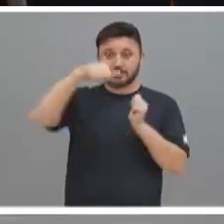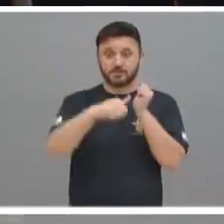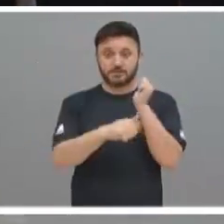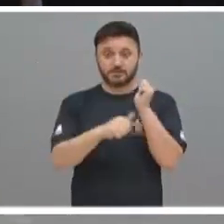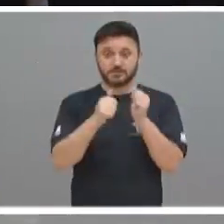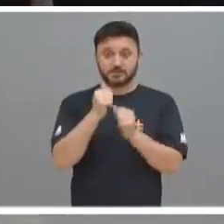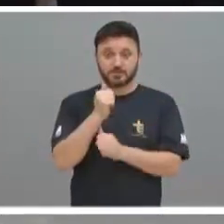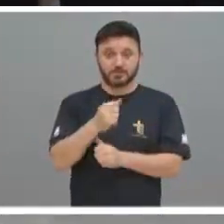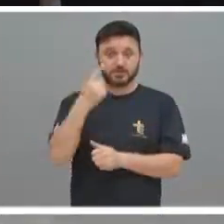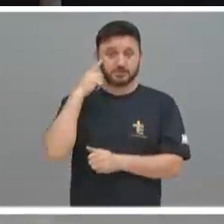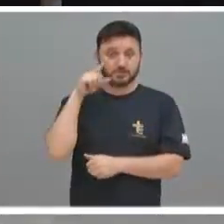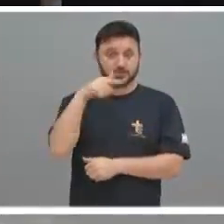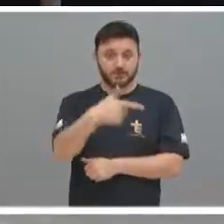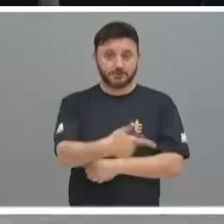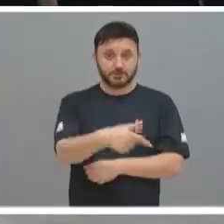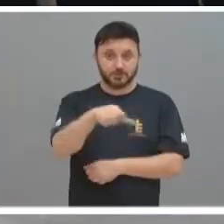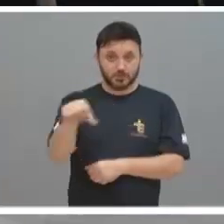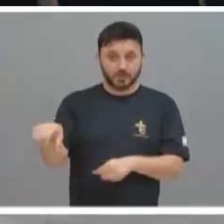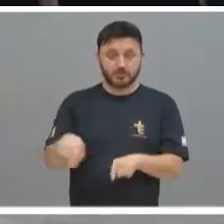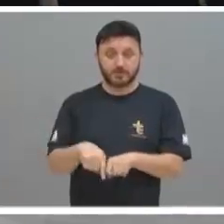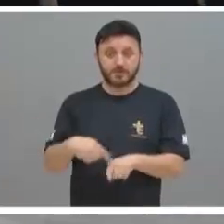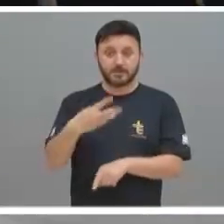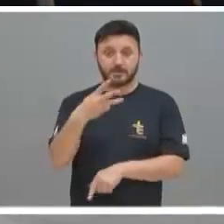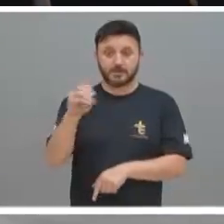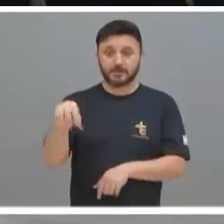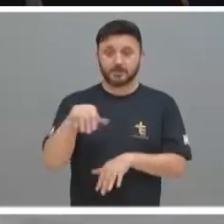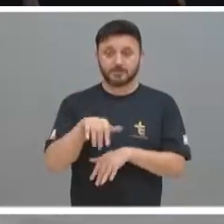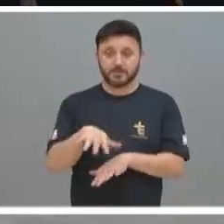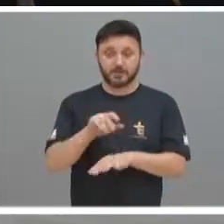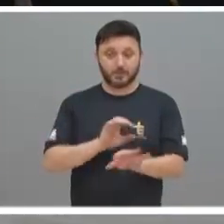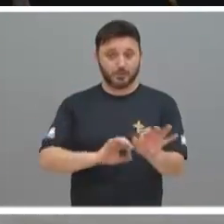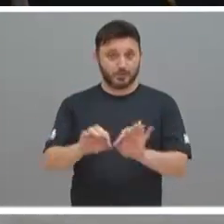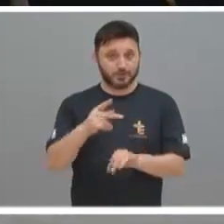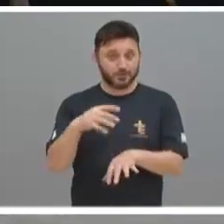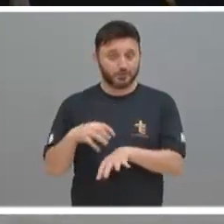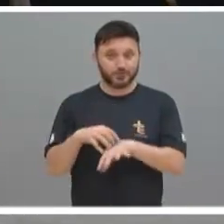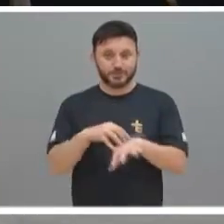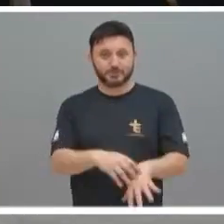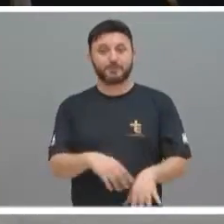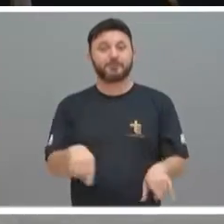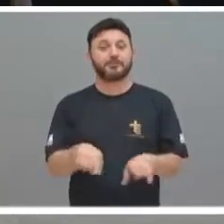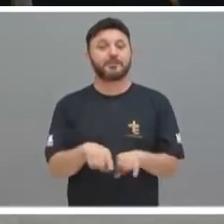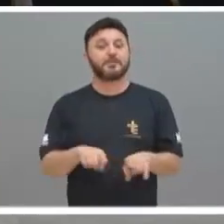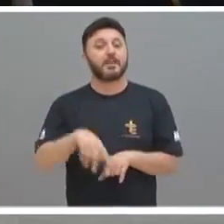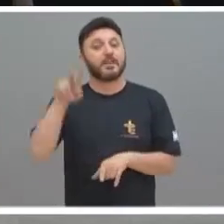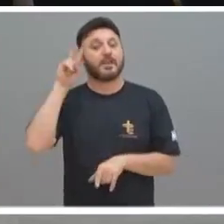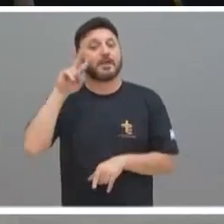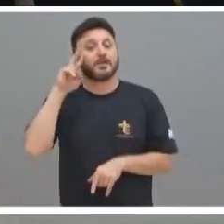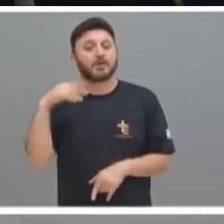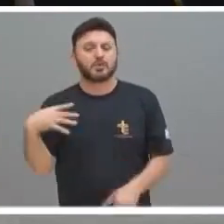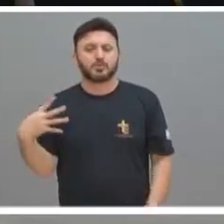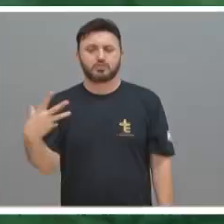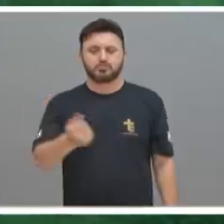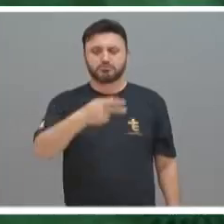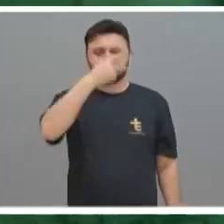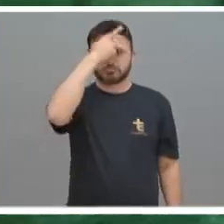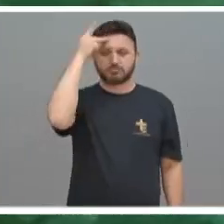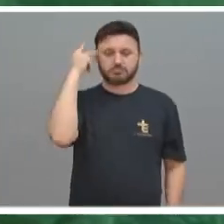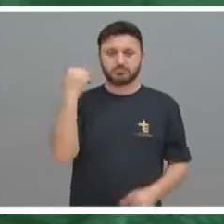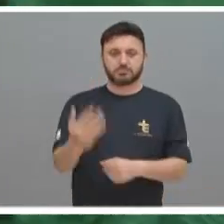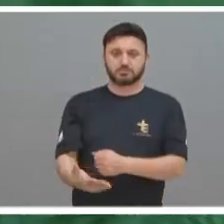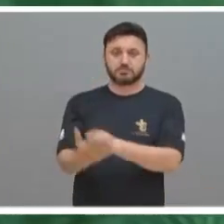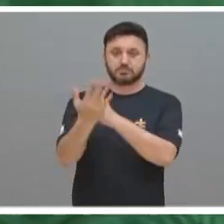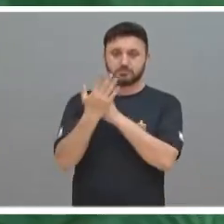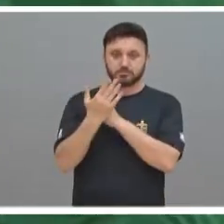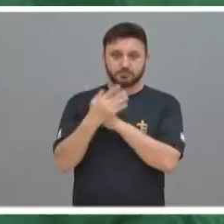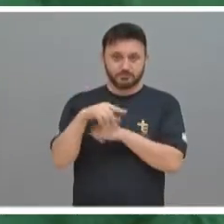29 e dia 30 de setembro. Se organize. Eu quero lembrar que todos aqueles que colaboraram,